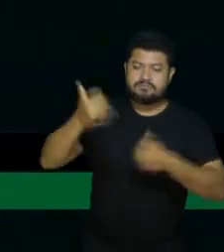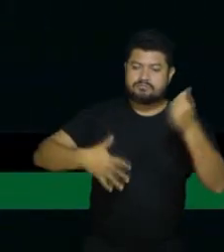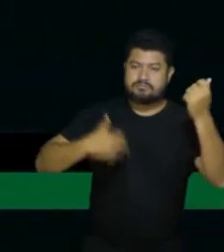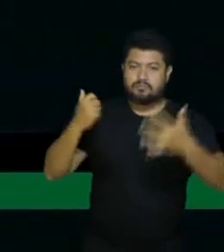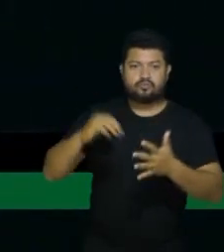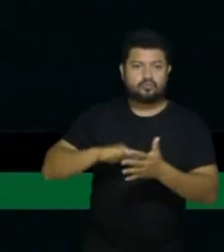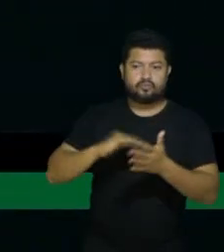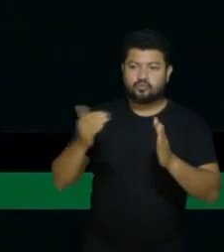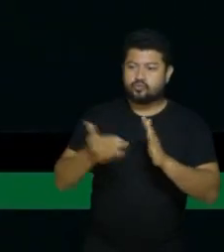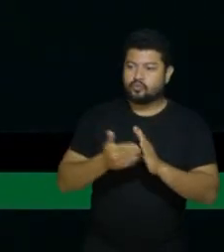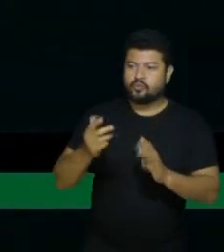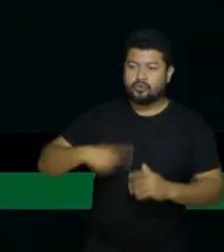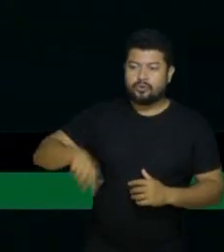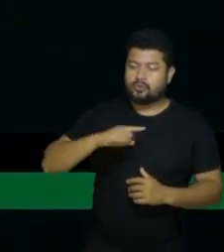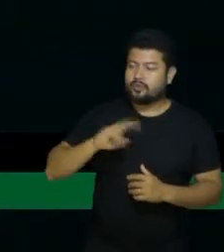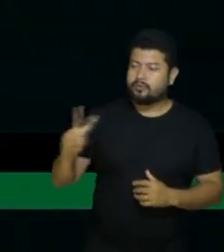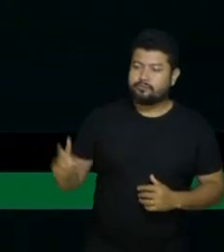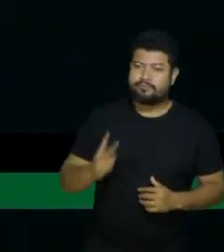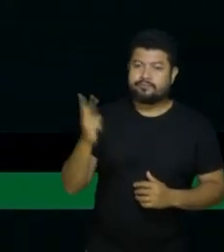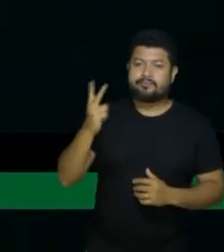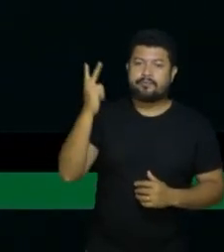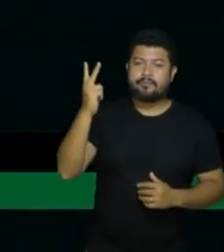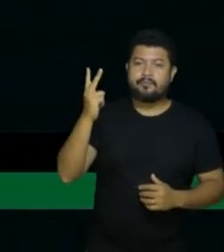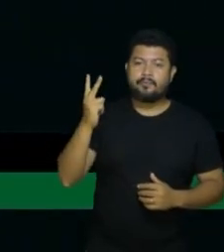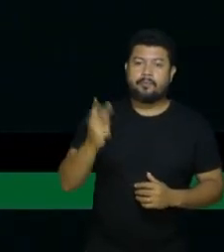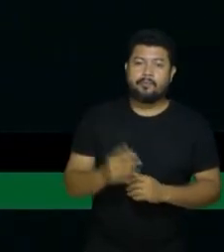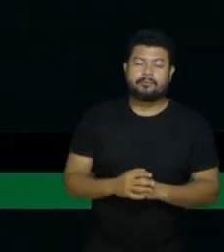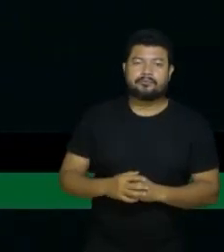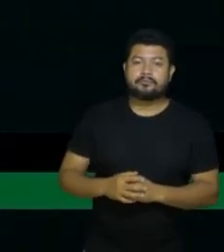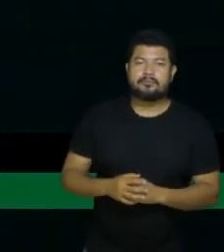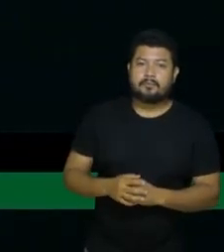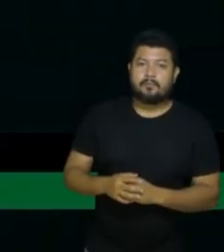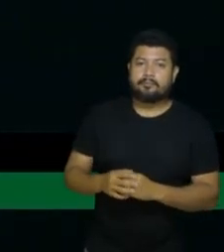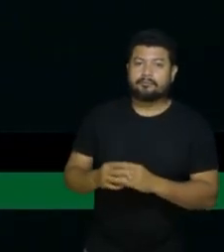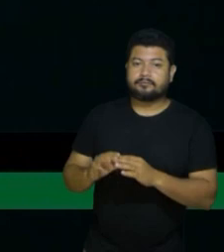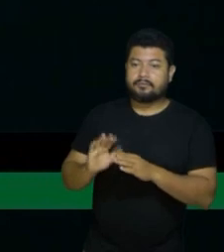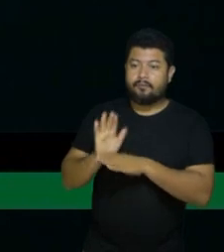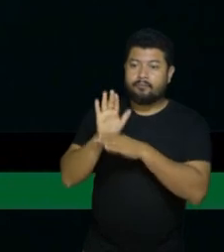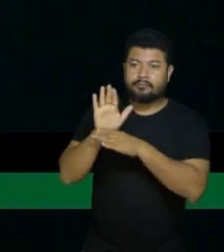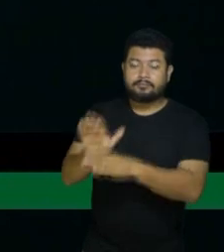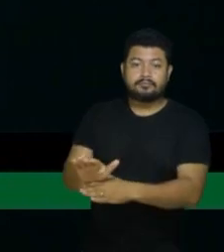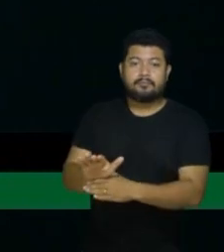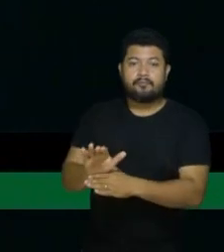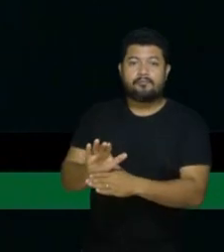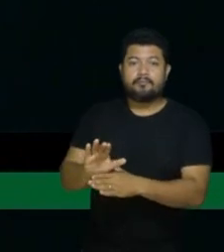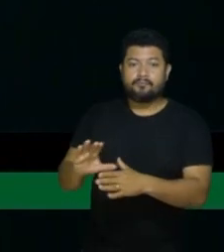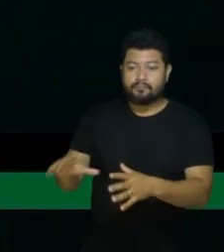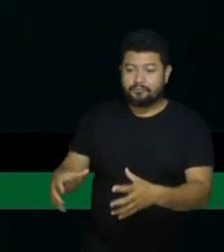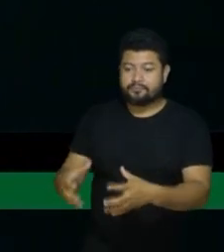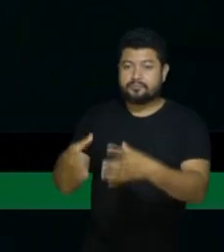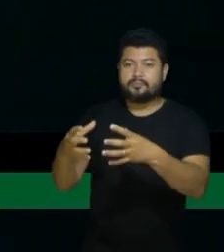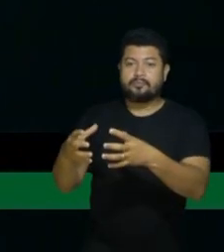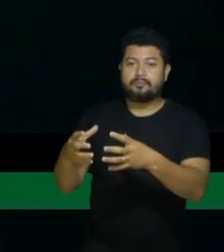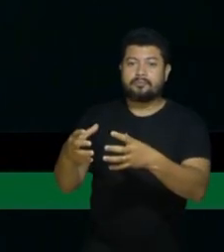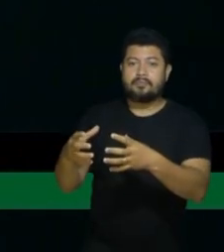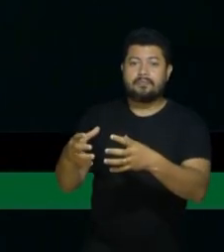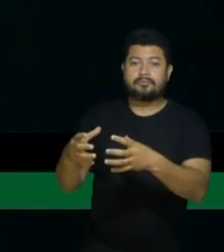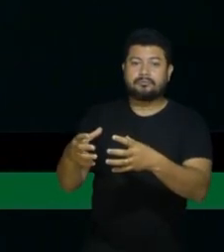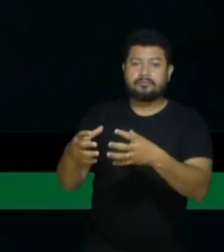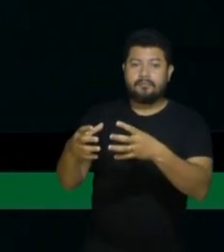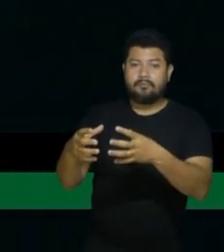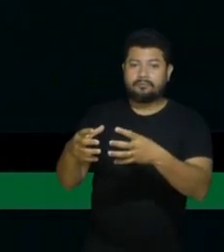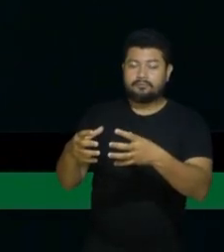Todas têm a sua peculiaridade e formam Deputado Napoleão um